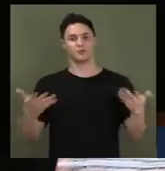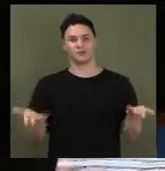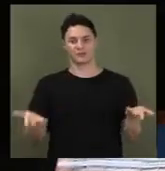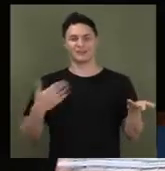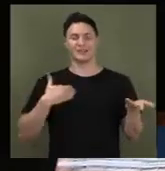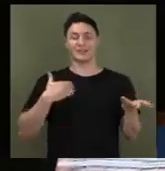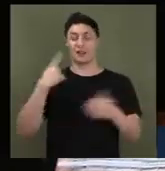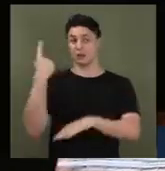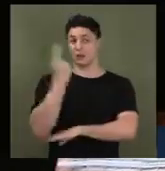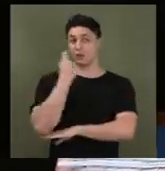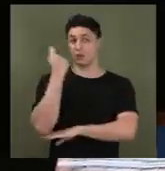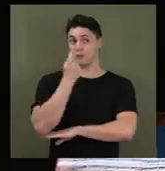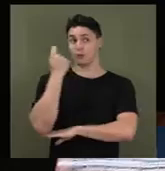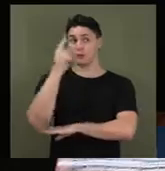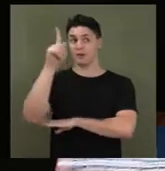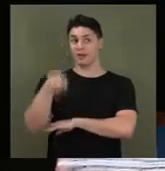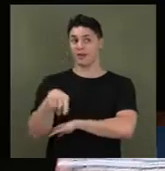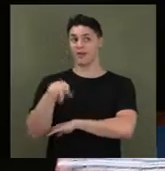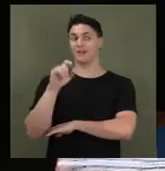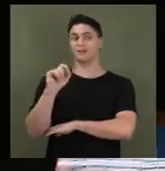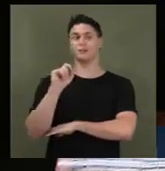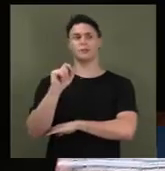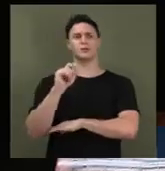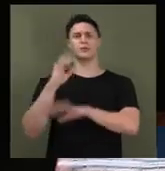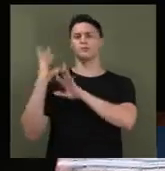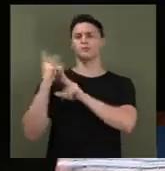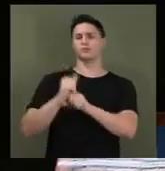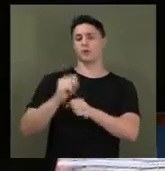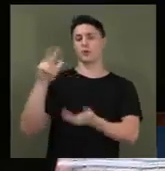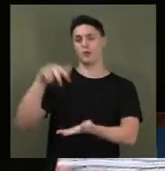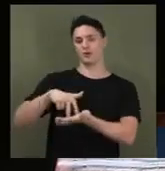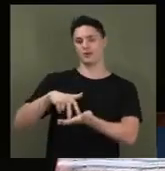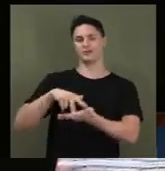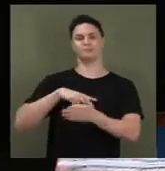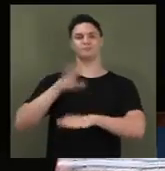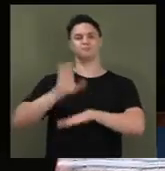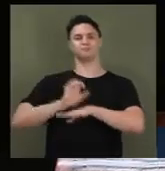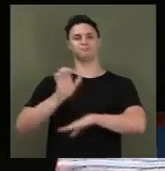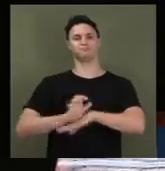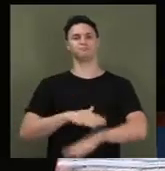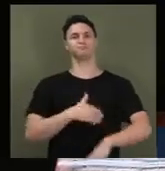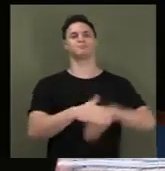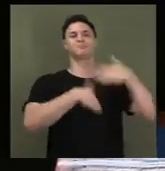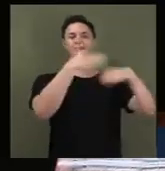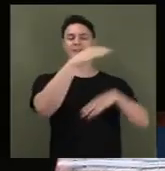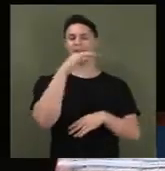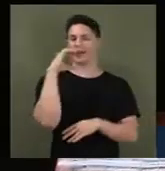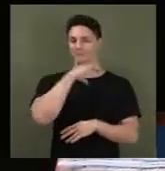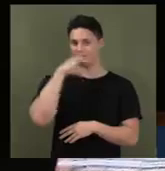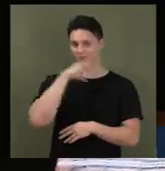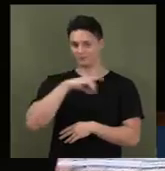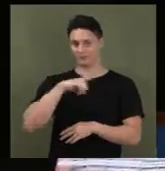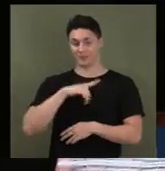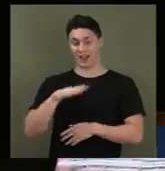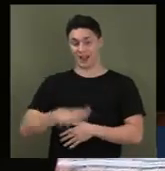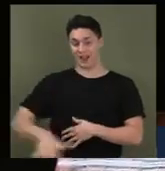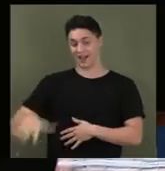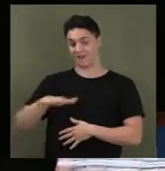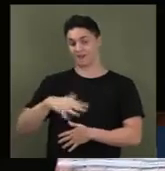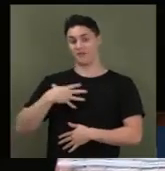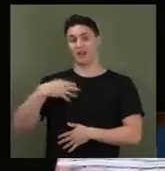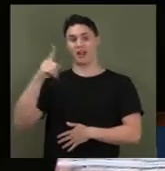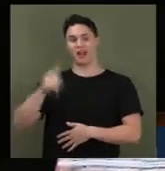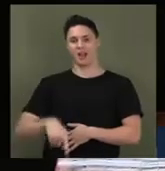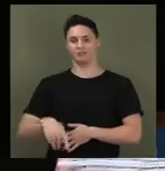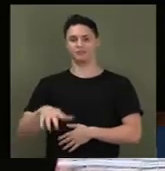Rio Grande do Sul se reerguesse, como está se reerguendo rapidamente. O Salgado Filho é uma porta